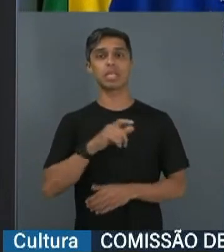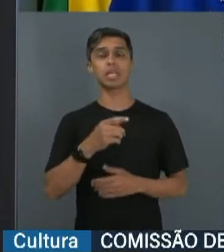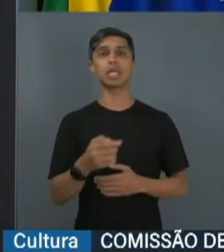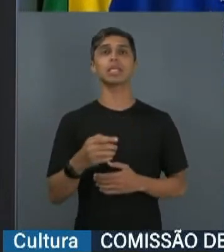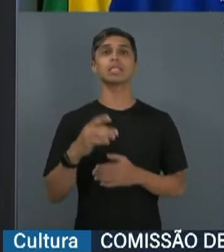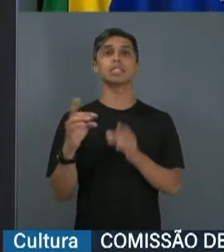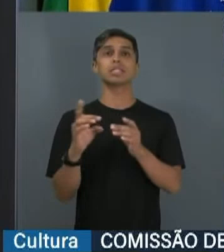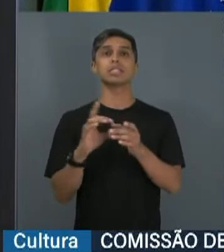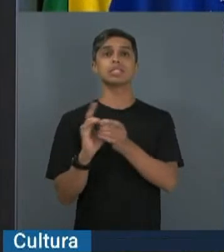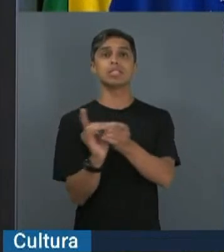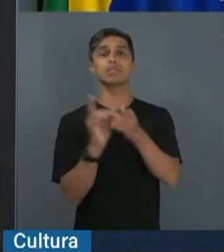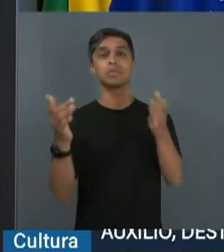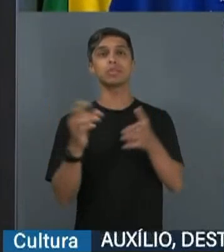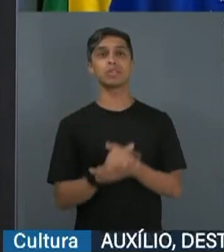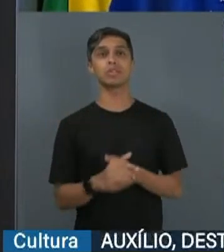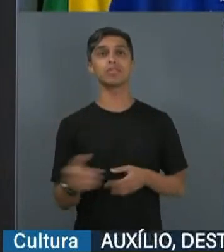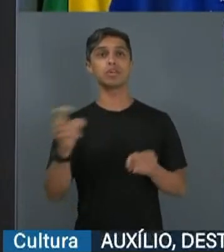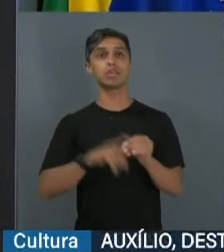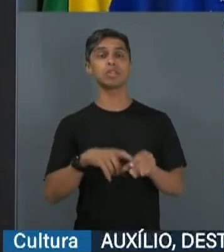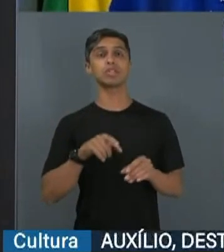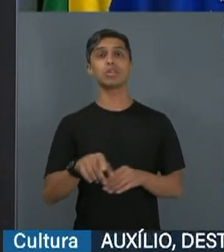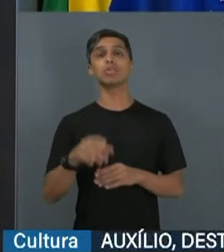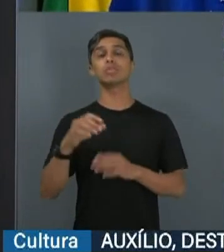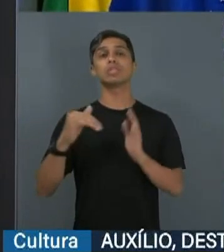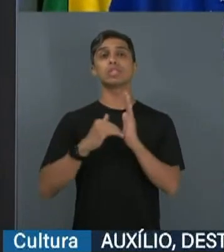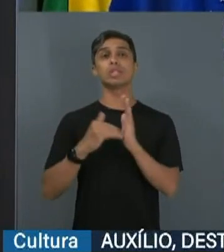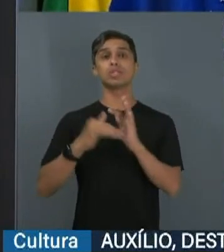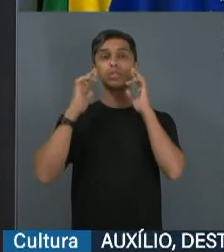nós voltemos até o Senado cumprindo o seu dever,